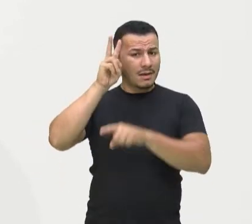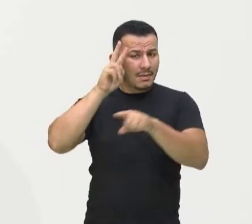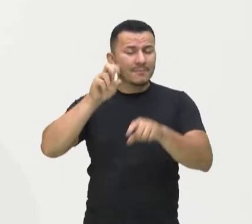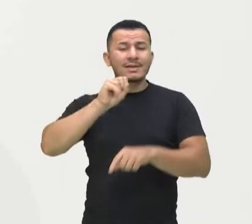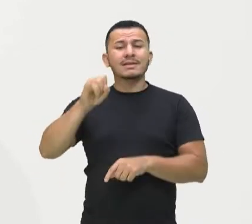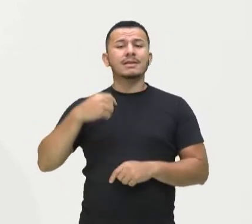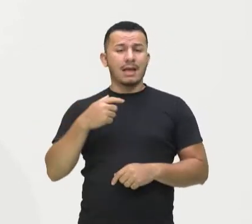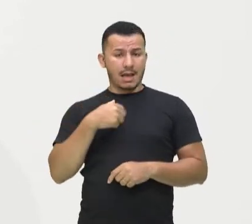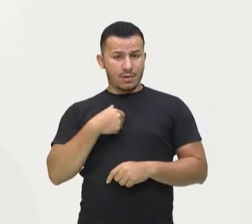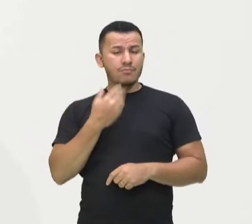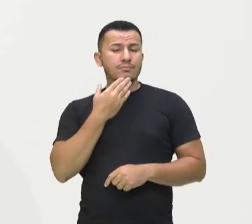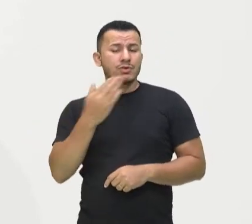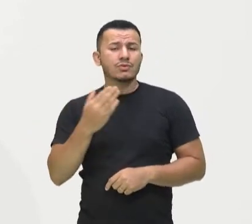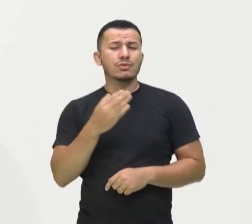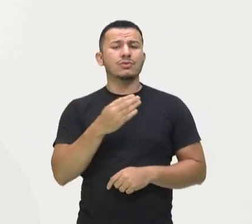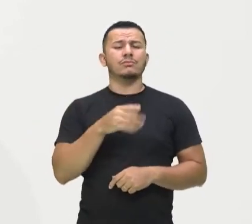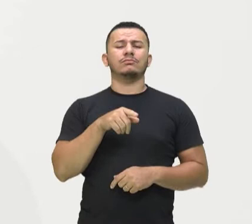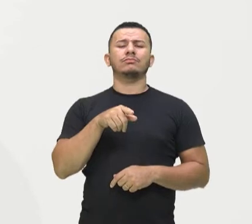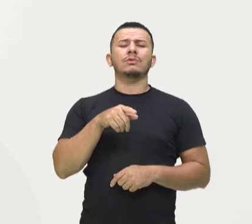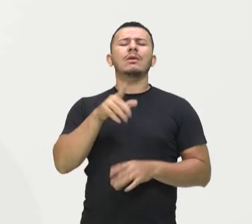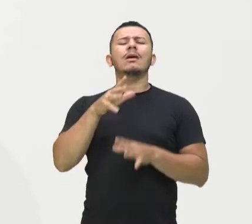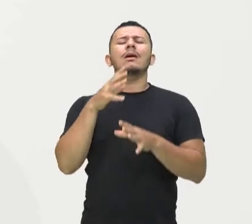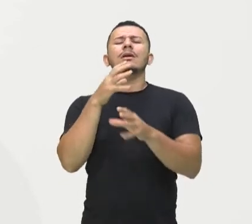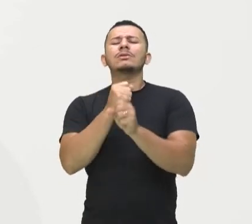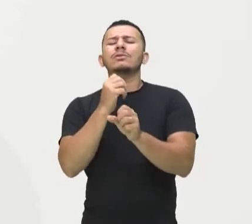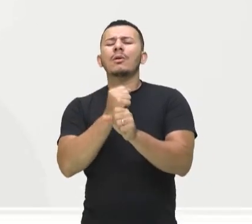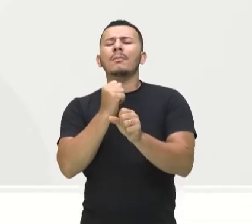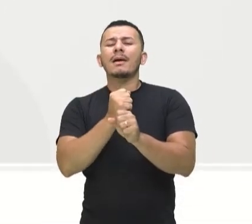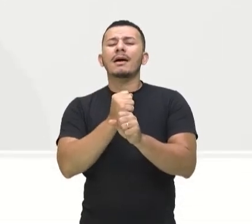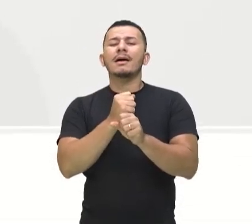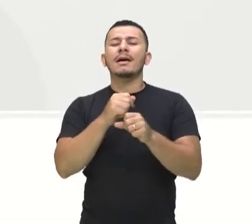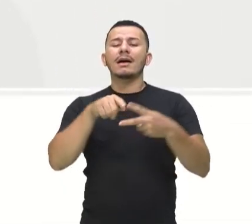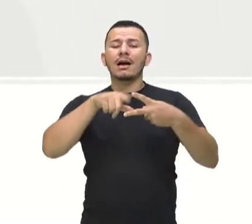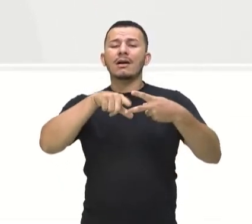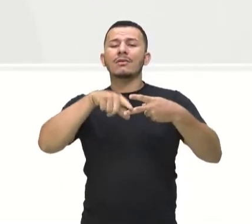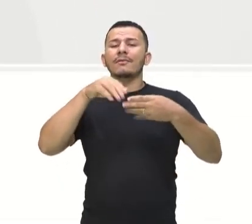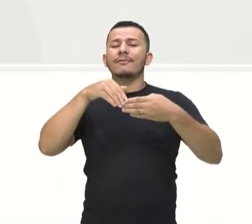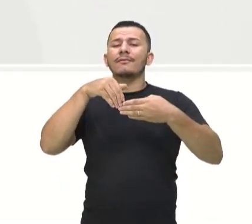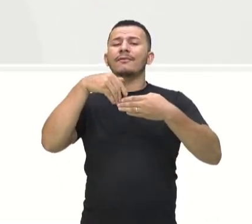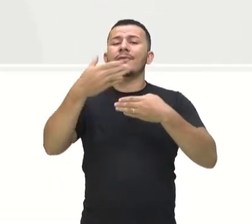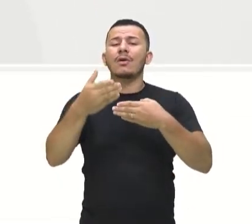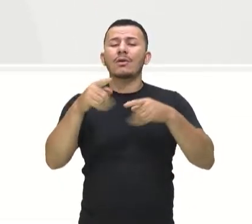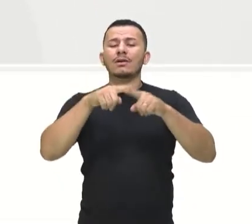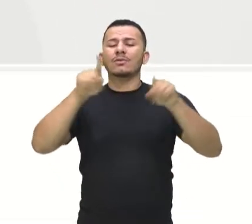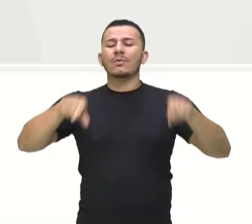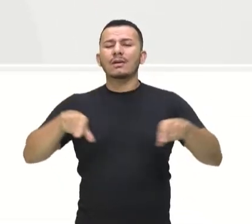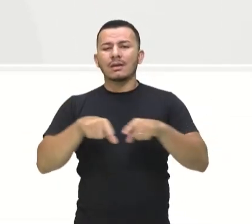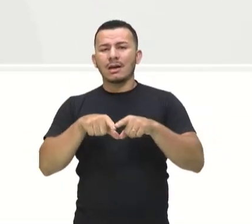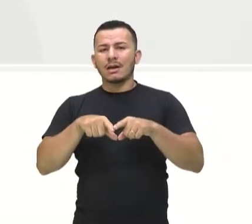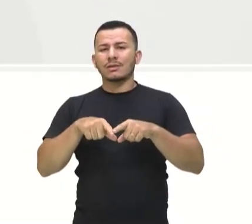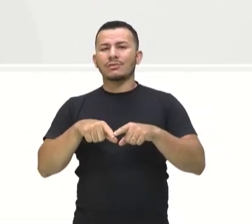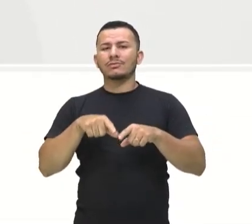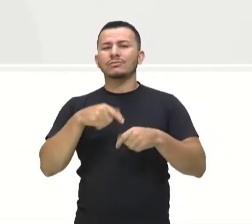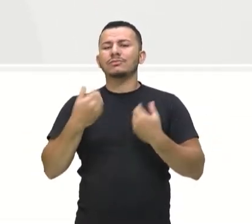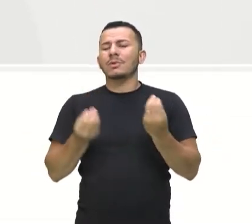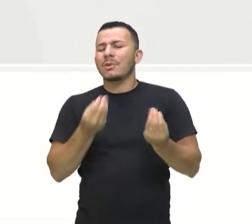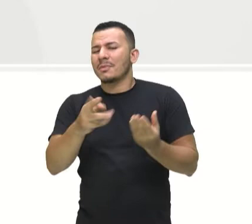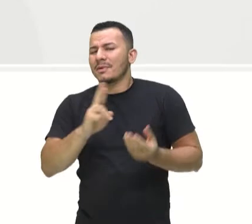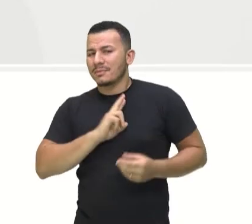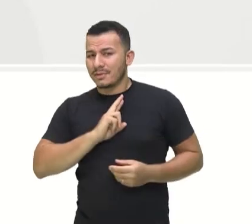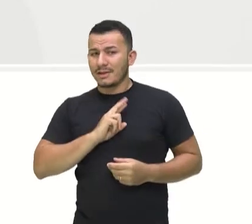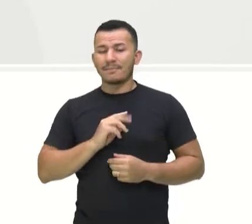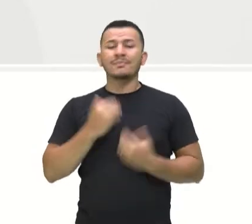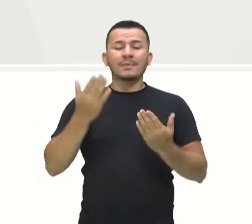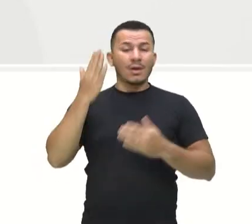você, quanto mede a soma dos ângulos externos de um quadrado? Pensa comigo, se